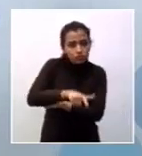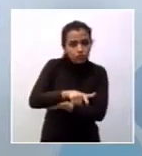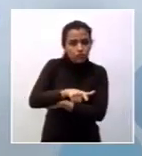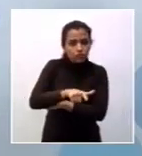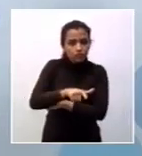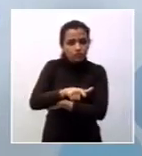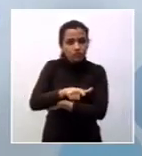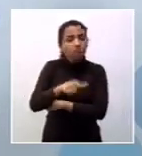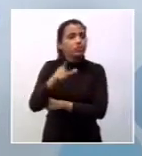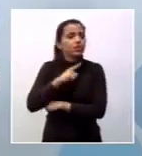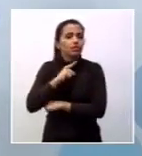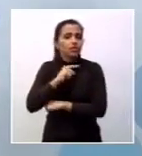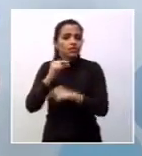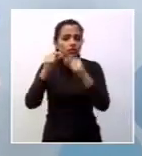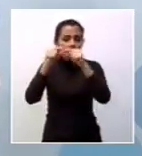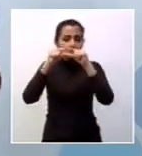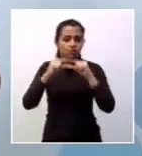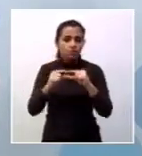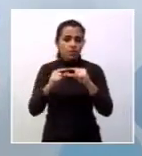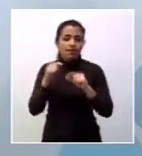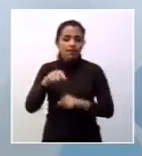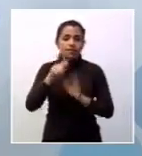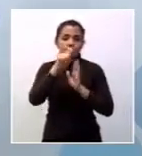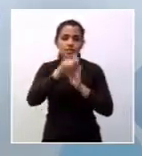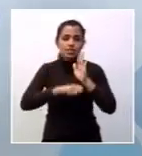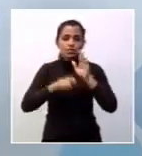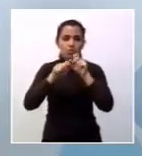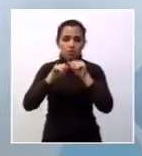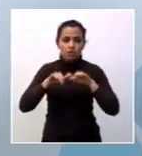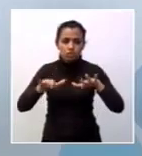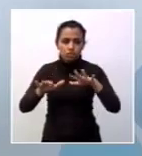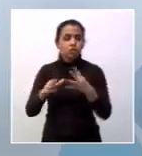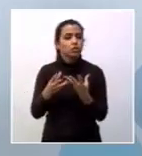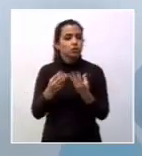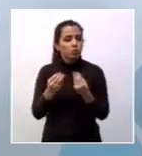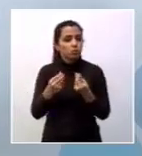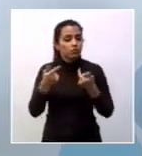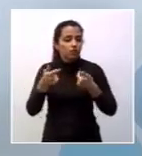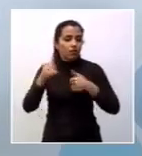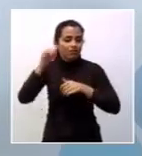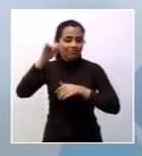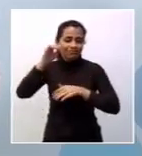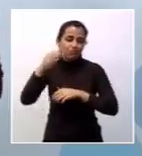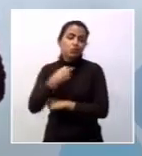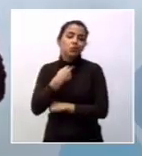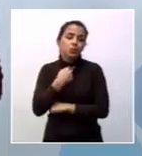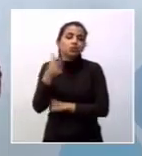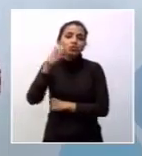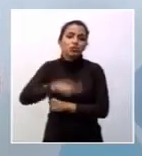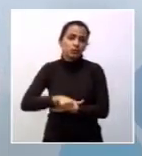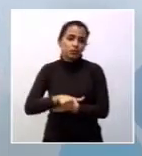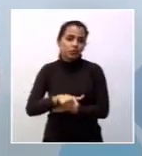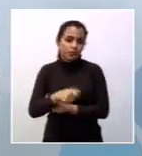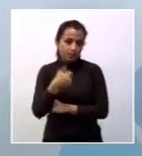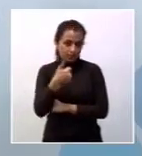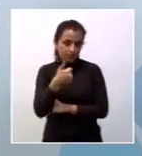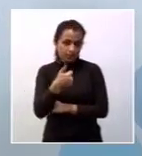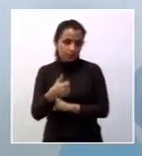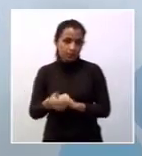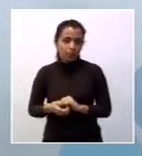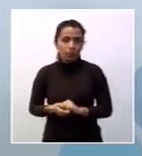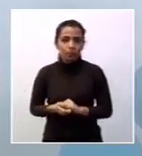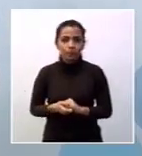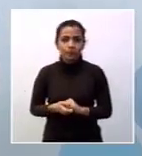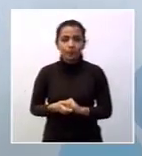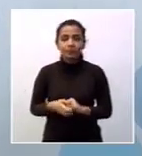até aparecer uma janelinha dizendo esse texto já foi compartilhado muitas vezes, então você não pode compartilhar com mais de uma pessoa, tá?